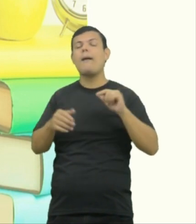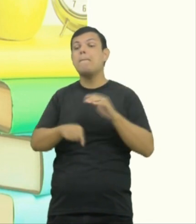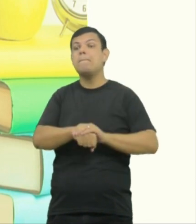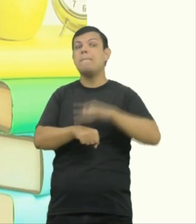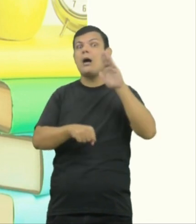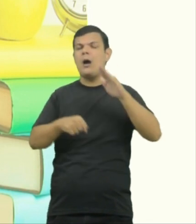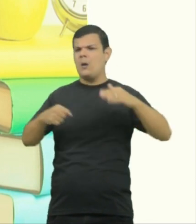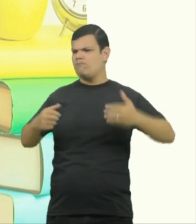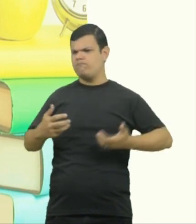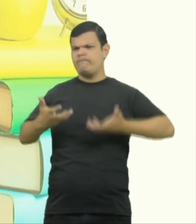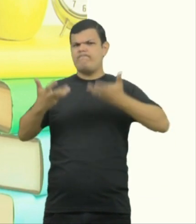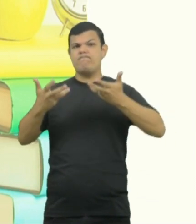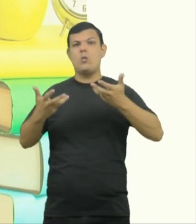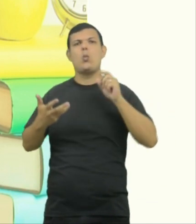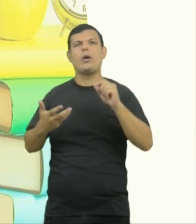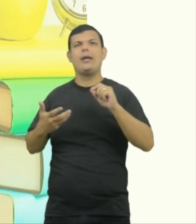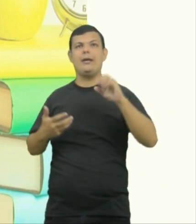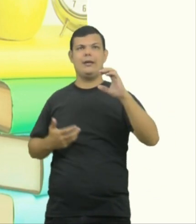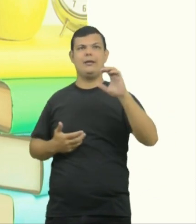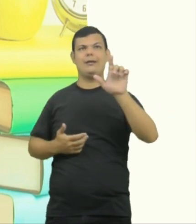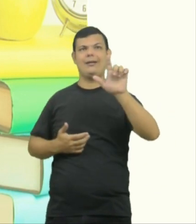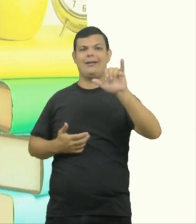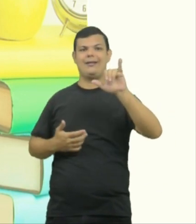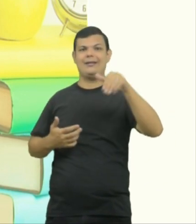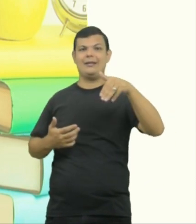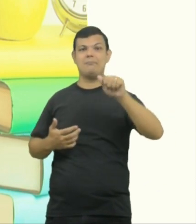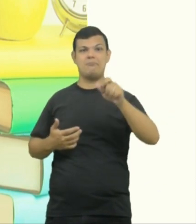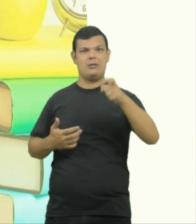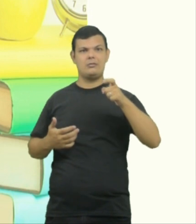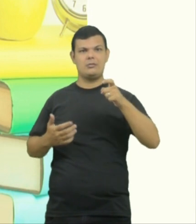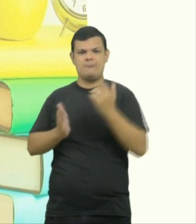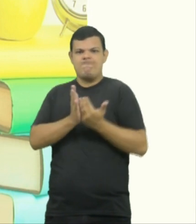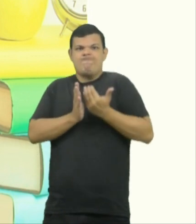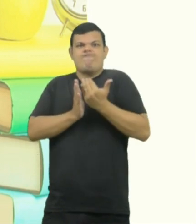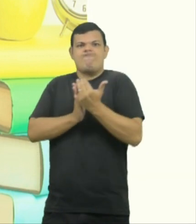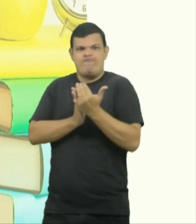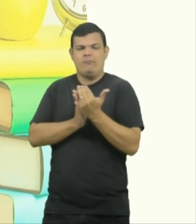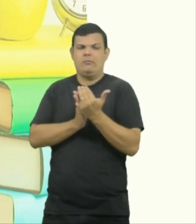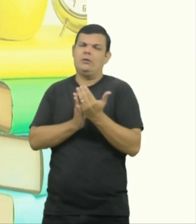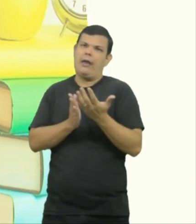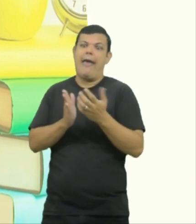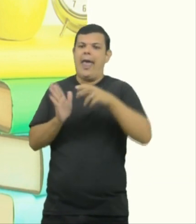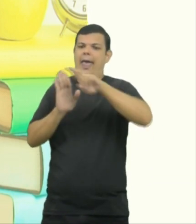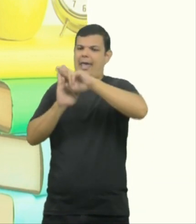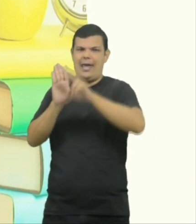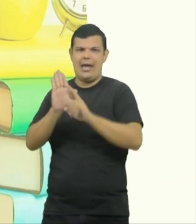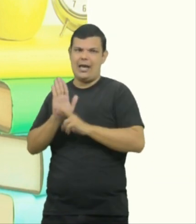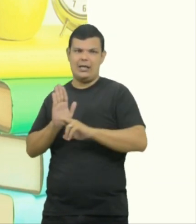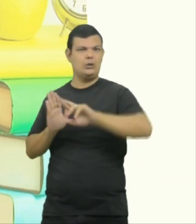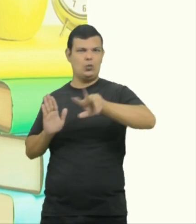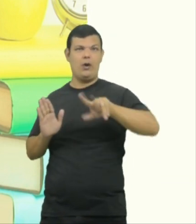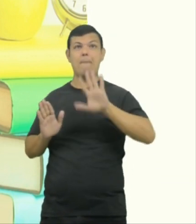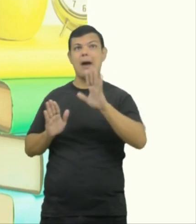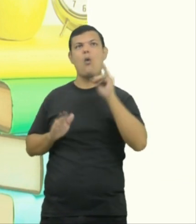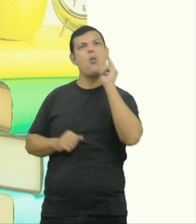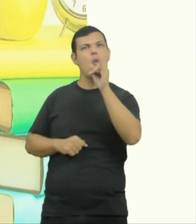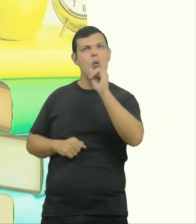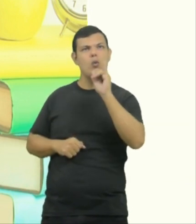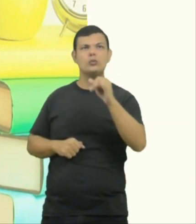maior tensão do gênero é chamado de clímax. Além disso, embora não seja uma regra, é comum que o conto